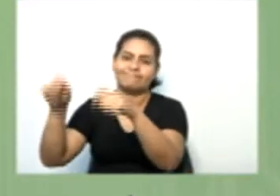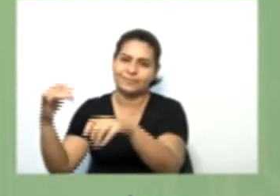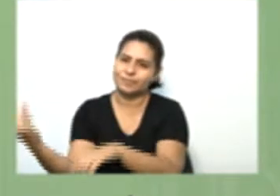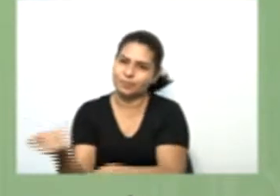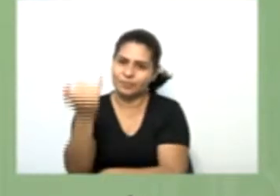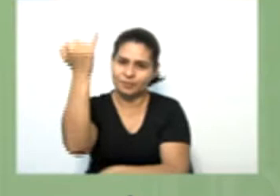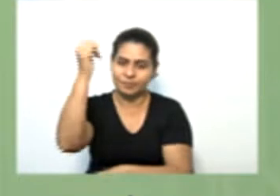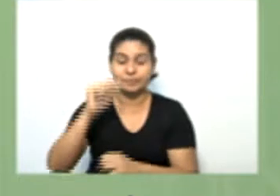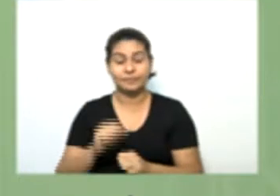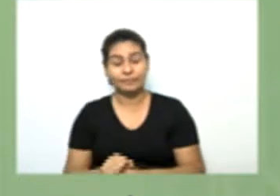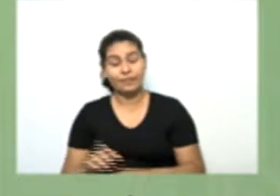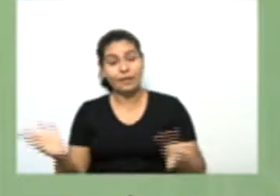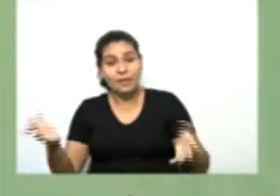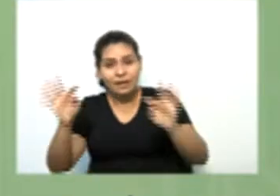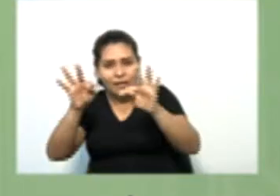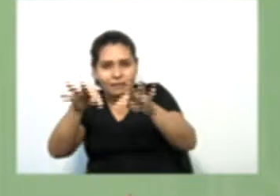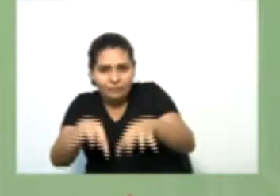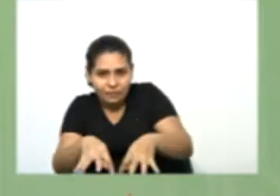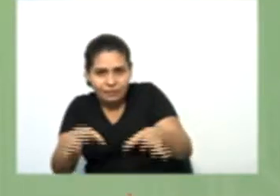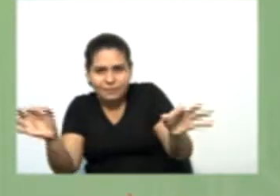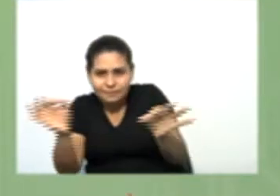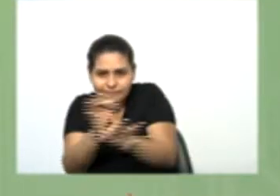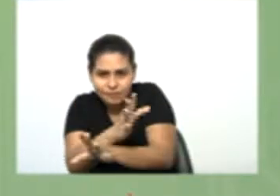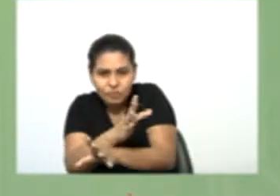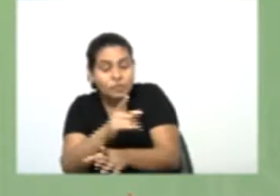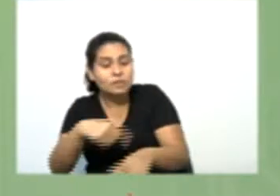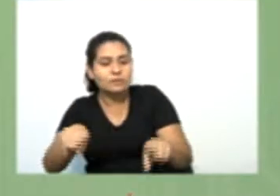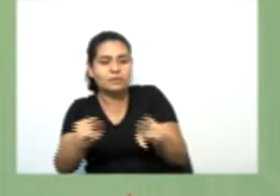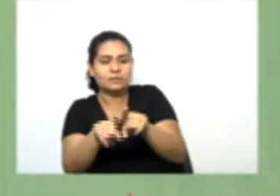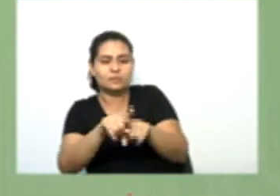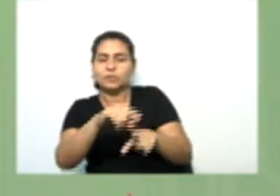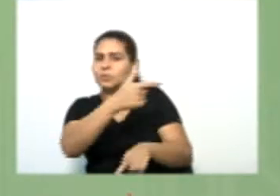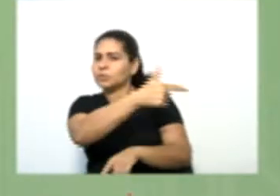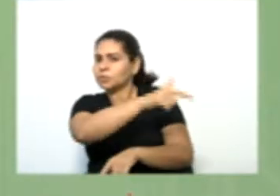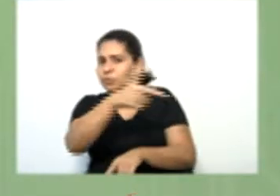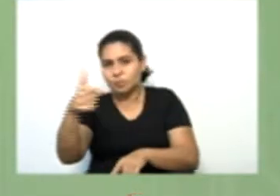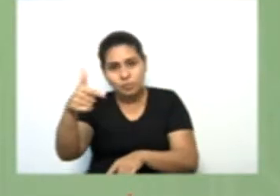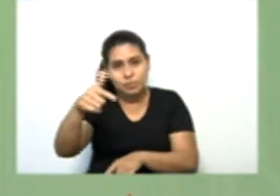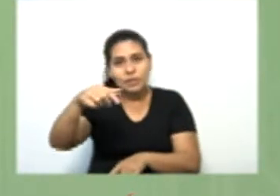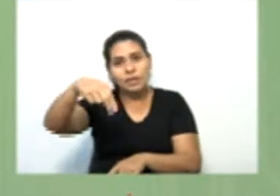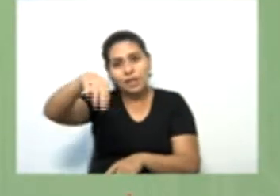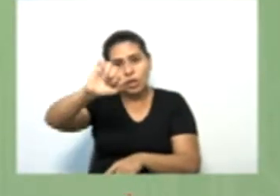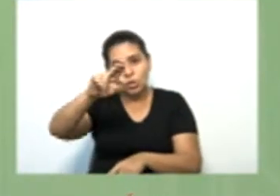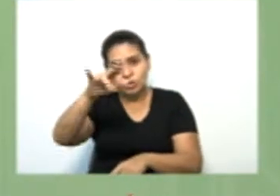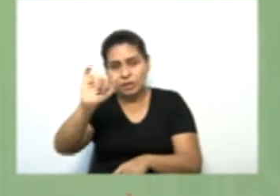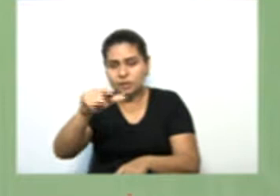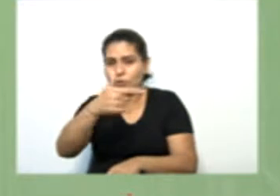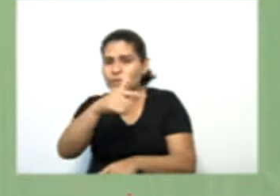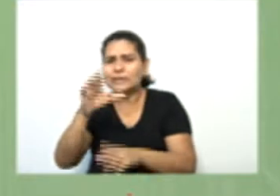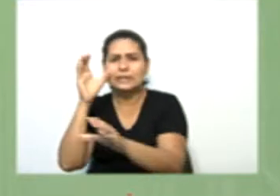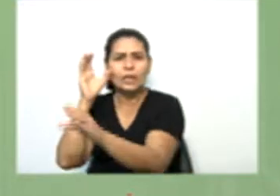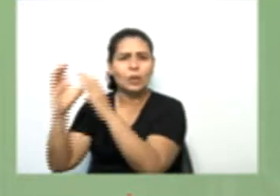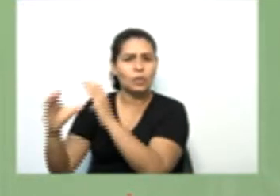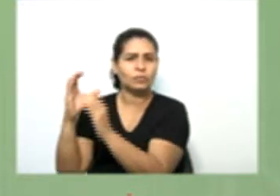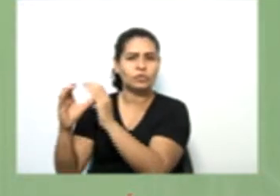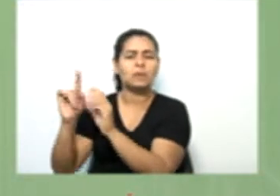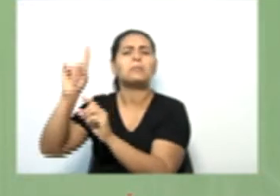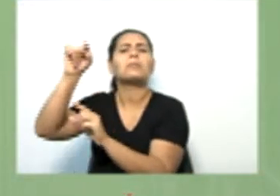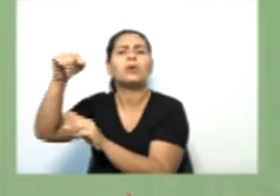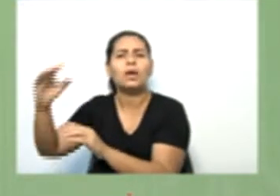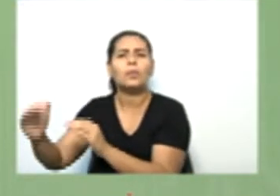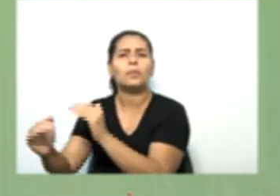comunicação, ok? E finalizando, vamos concluir. Não existe negociação sem comunicação, pois se trata